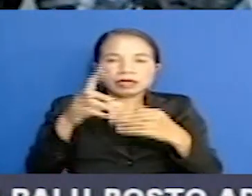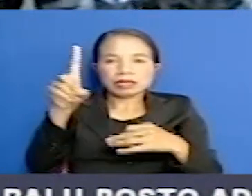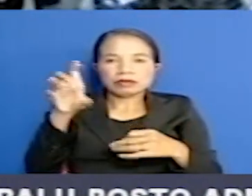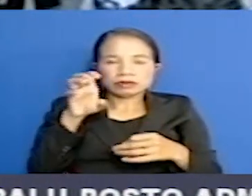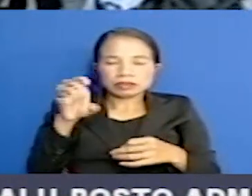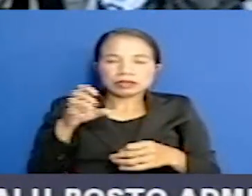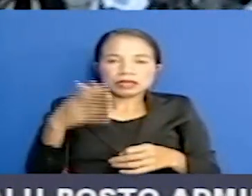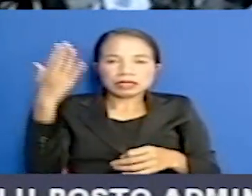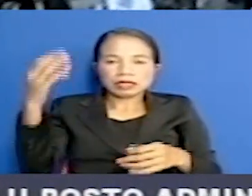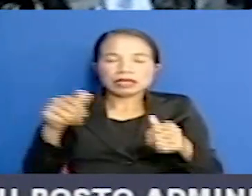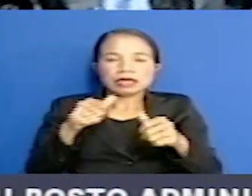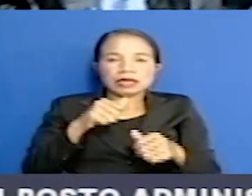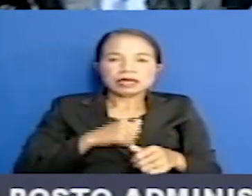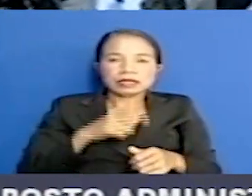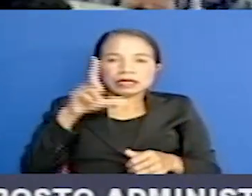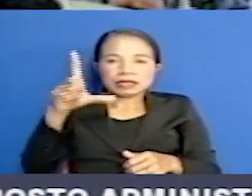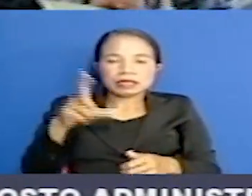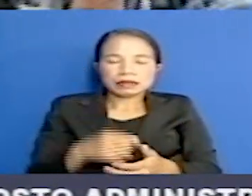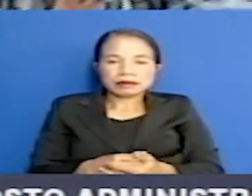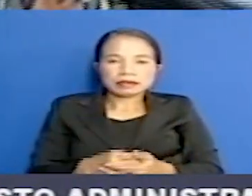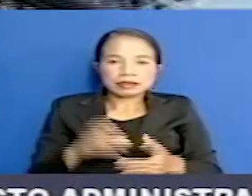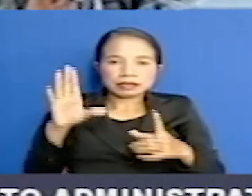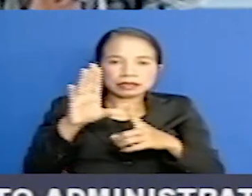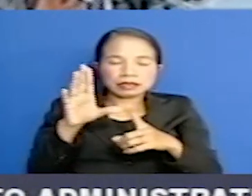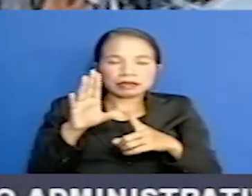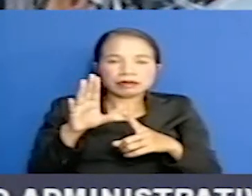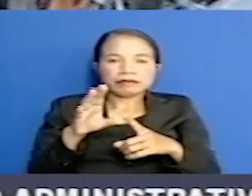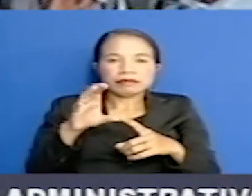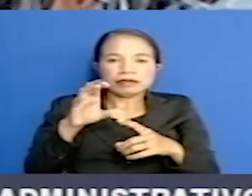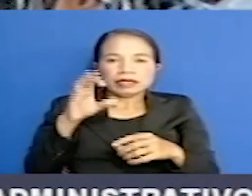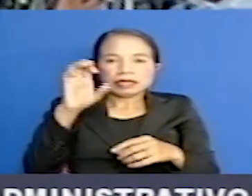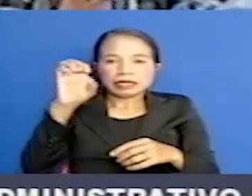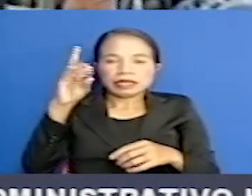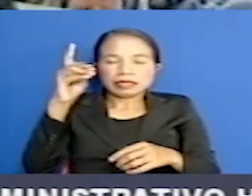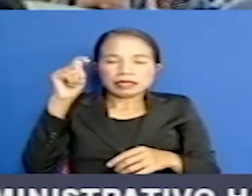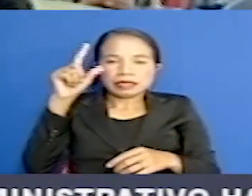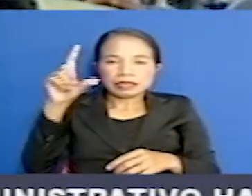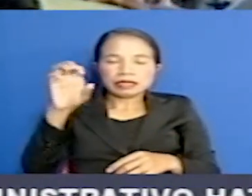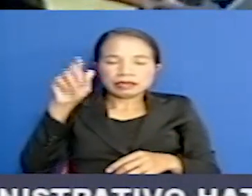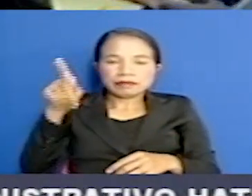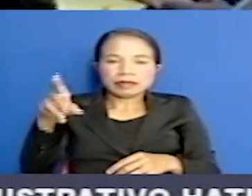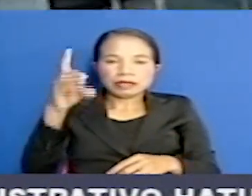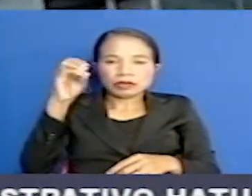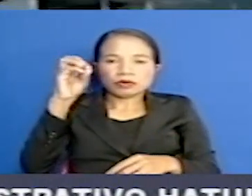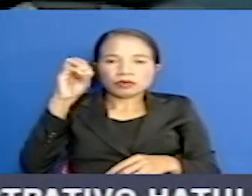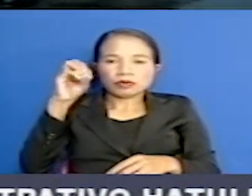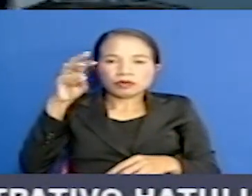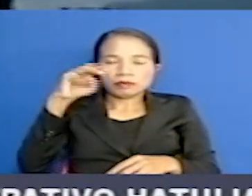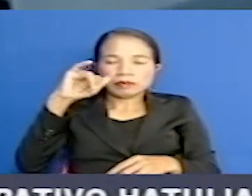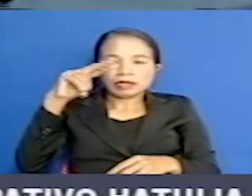Atosida, recém de Aitara Claran. Sefi, inspeção EDTLP, Domingos da Costa